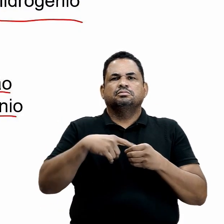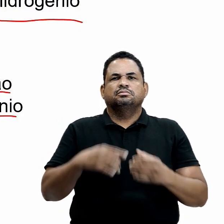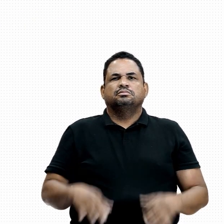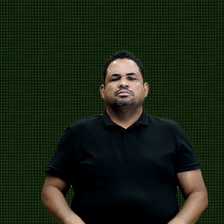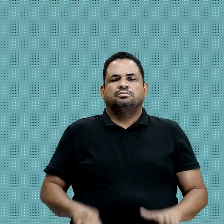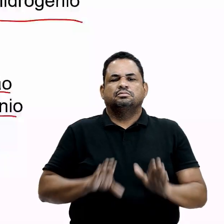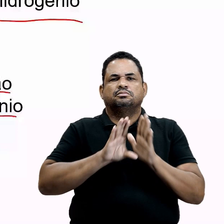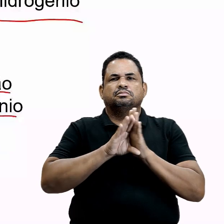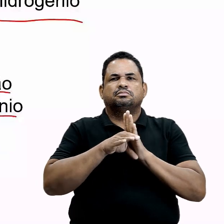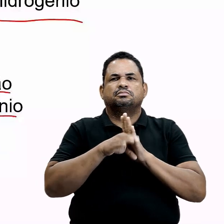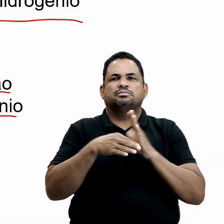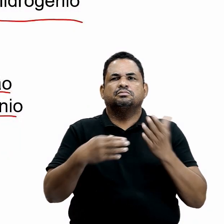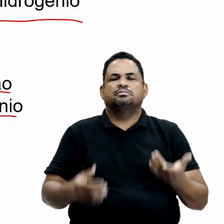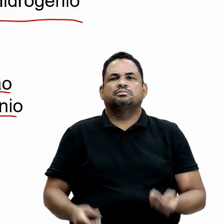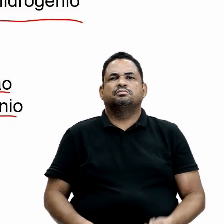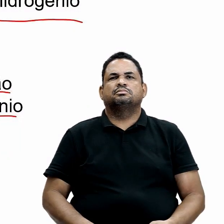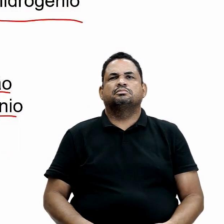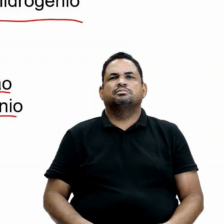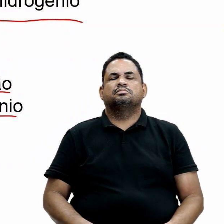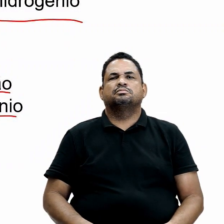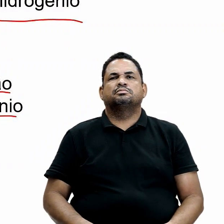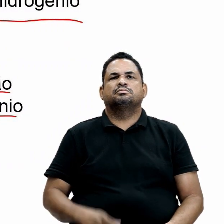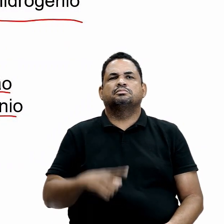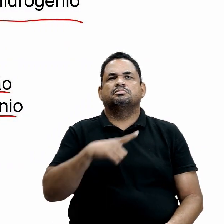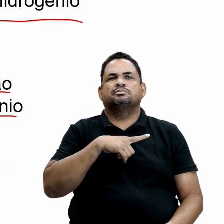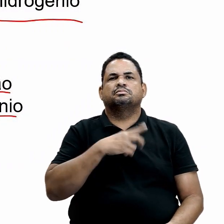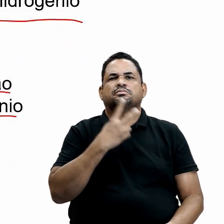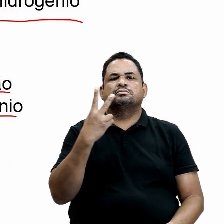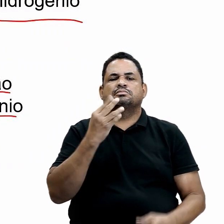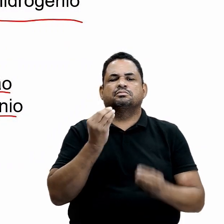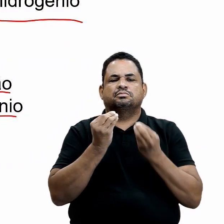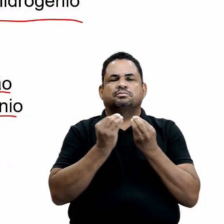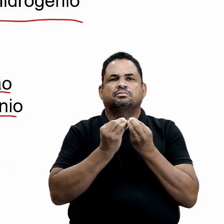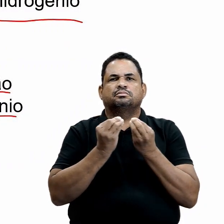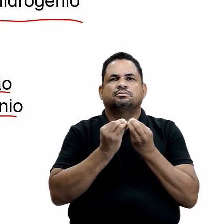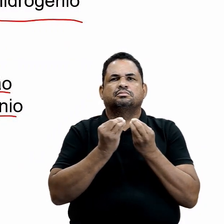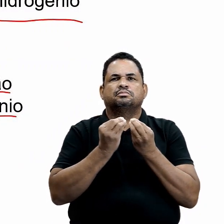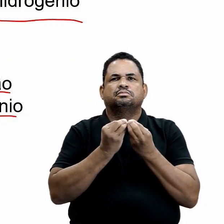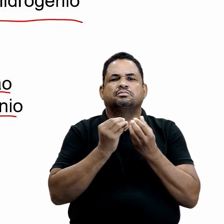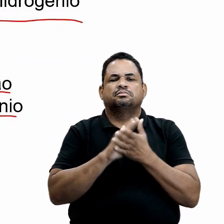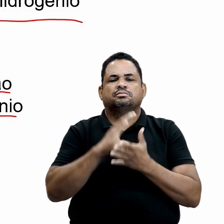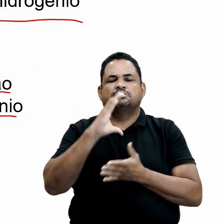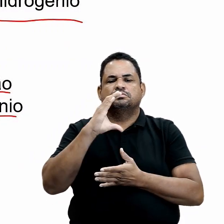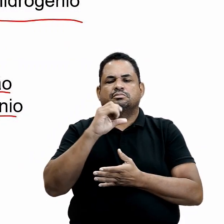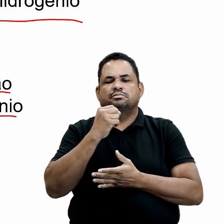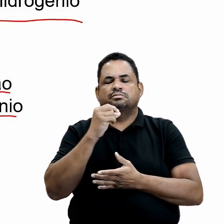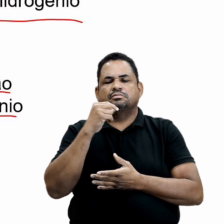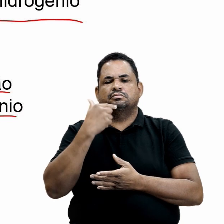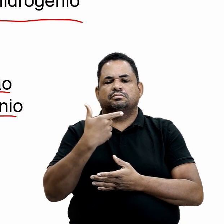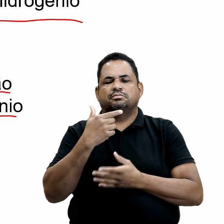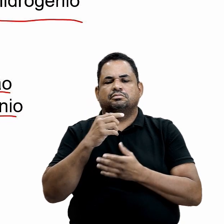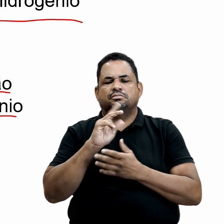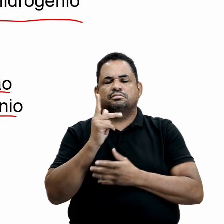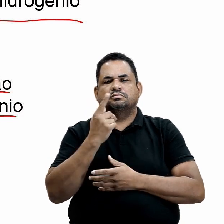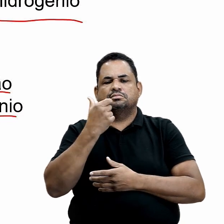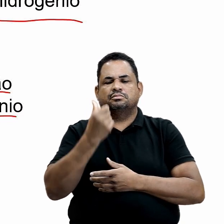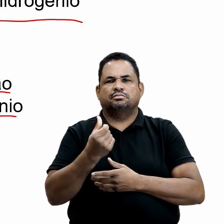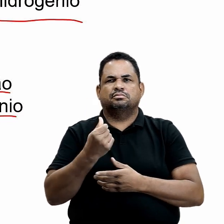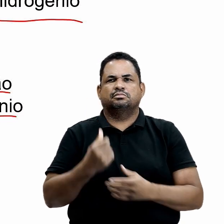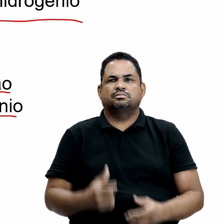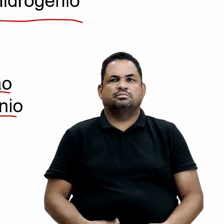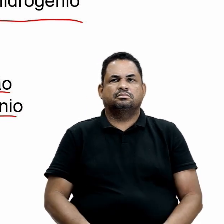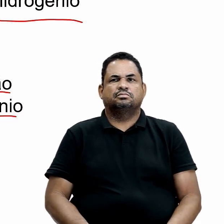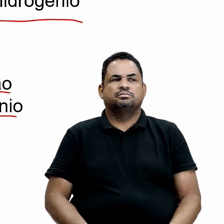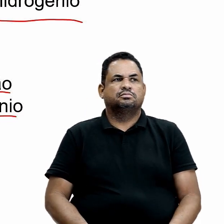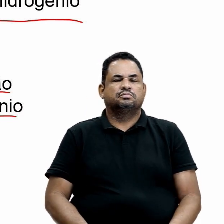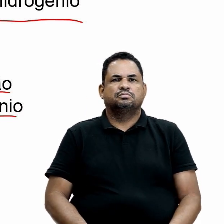que anteriormente, nós temos aqui 2 moléculas, C2H6, formada por átomos de elemento químico de